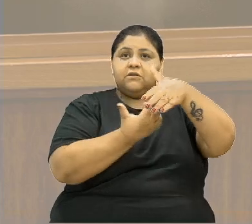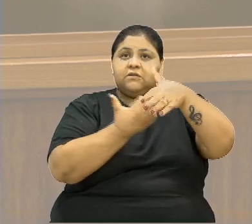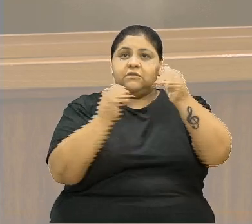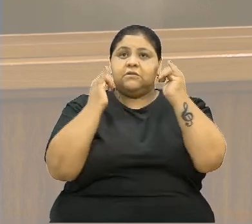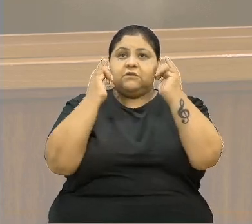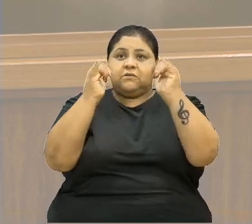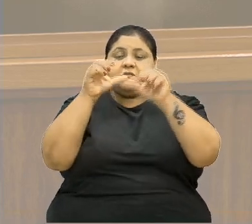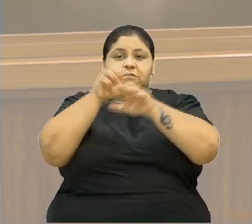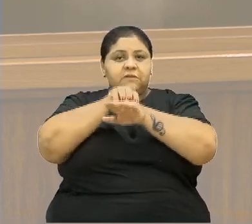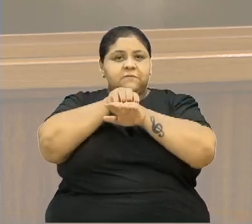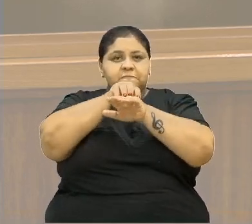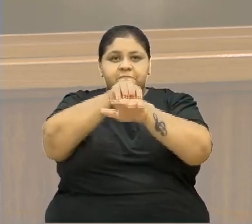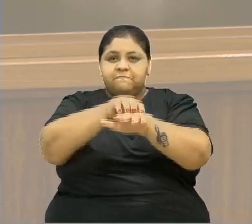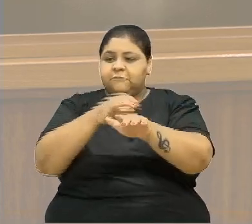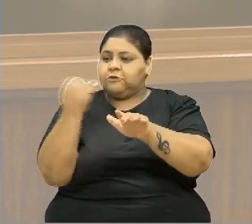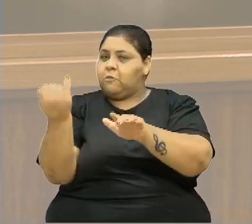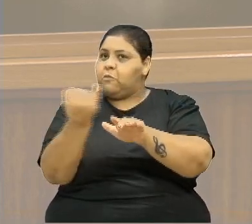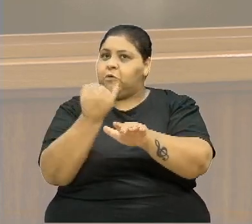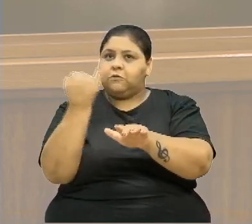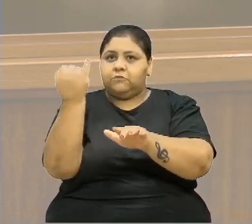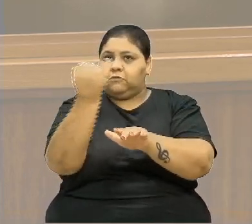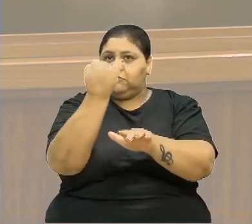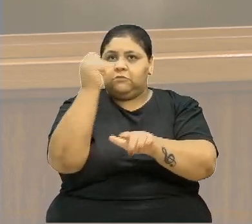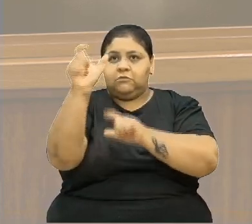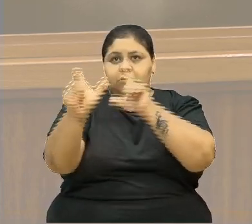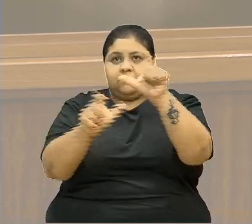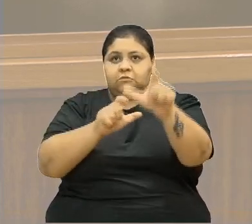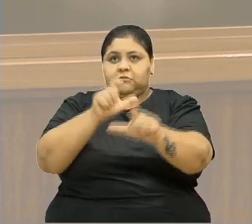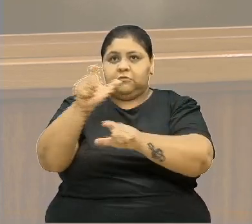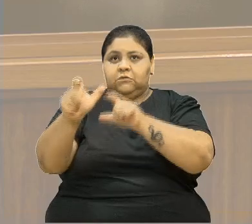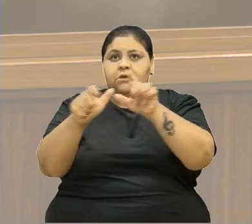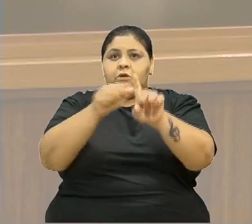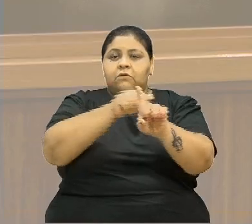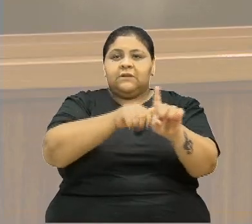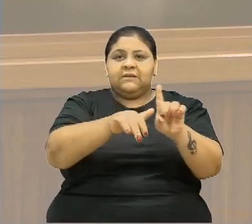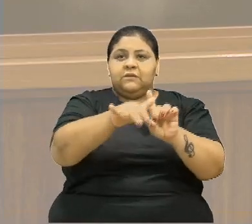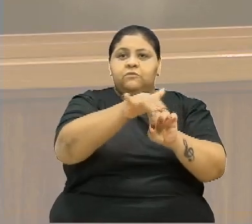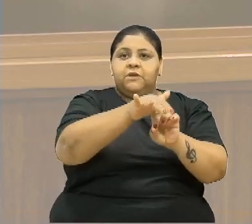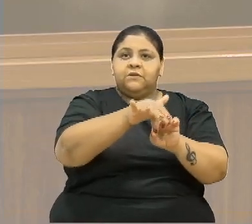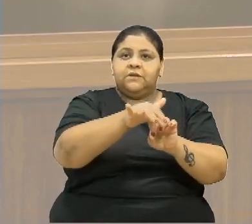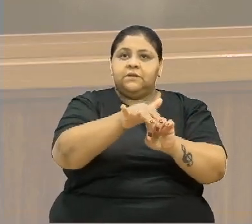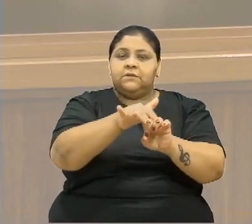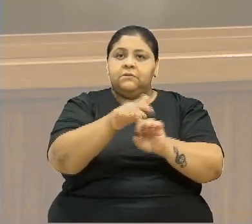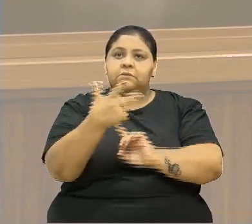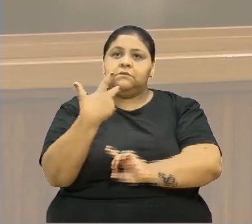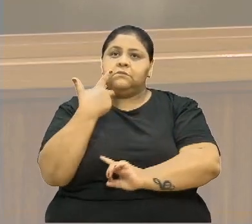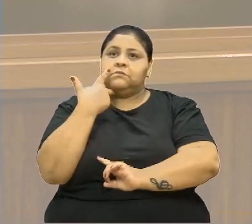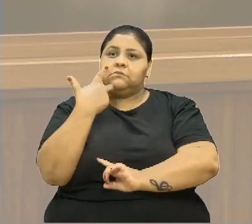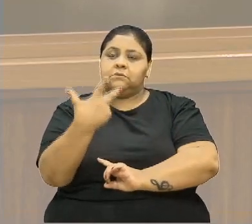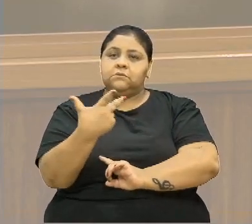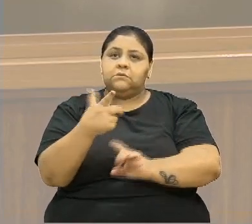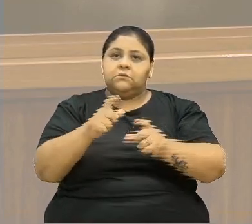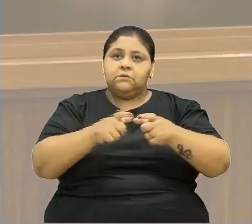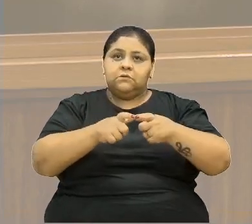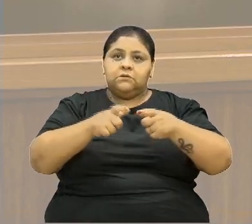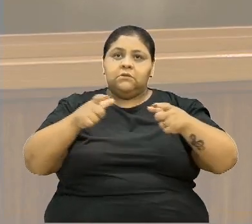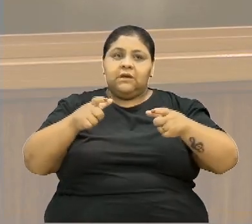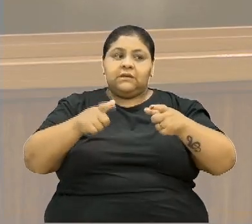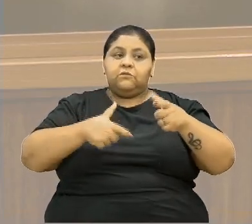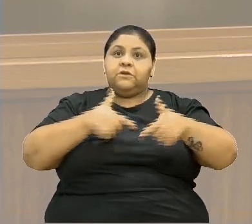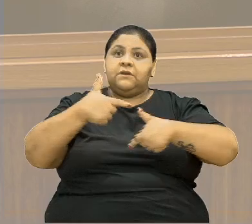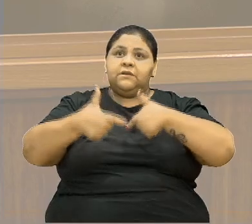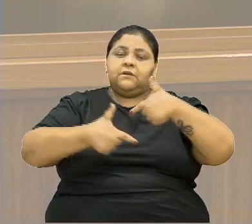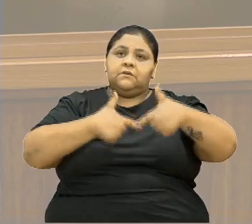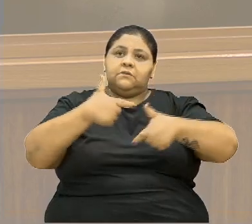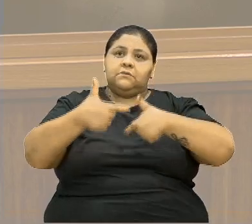público que são fundamentais para as pessoas da nossa sociedade. A gente fala aqui da ampliação do serviço porta